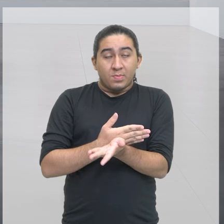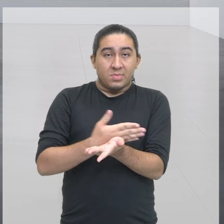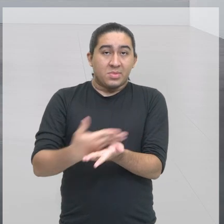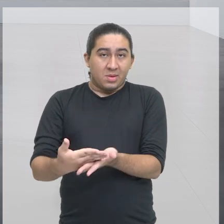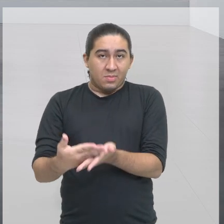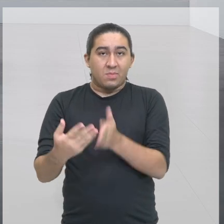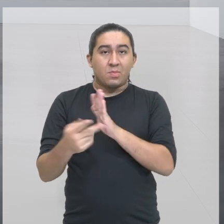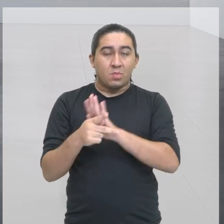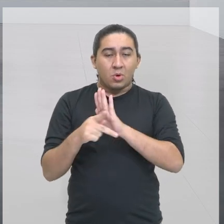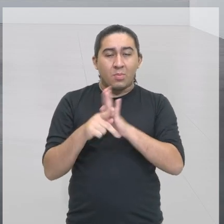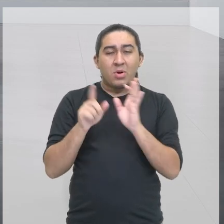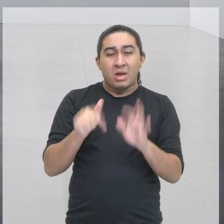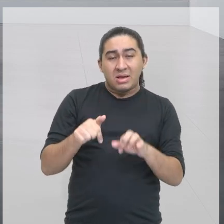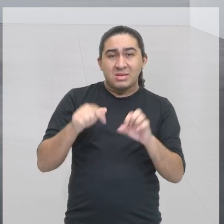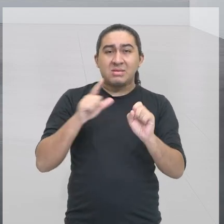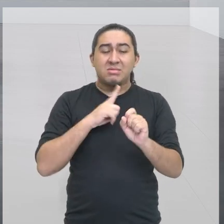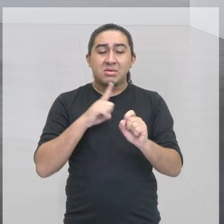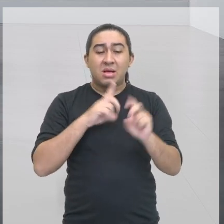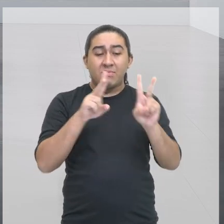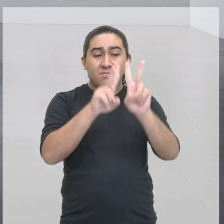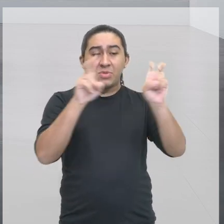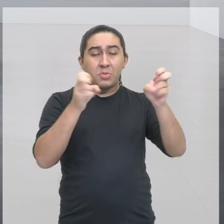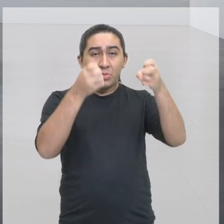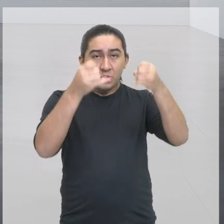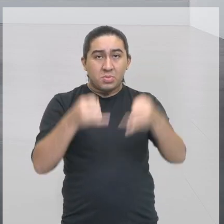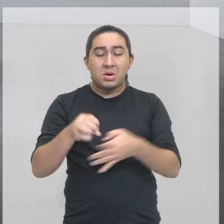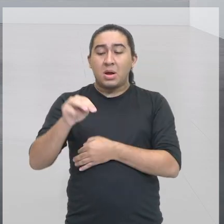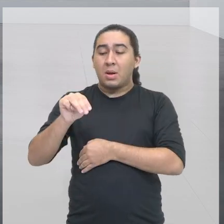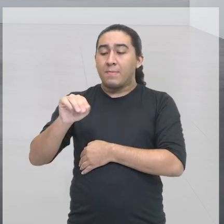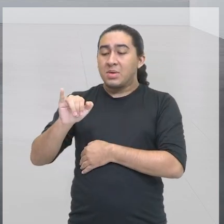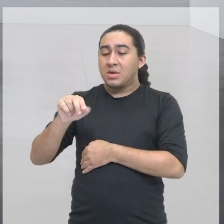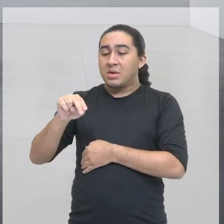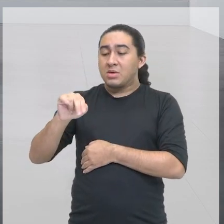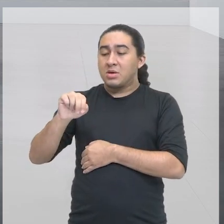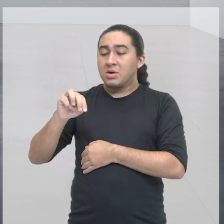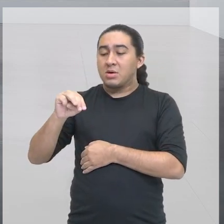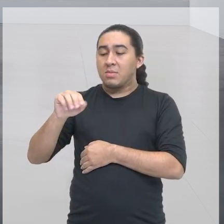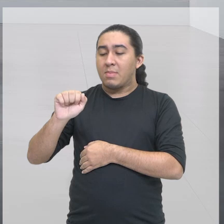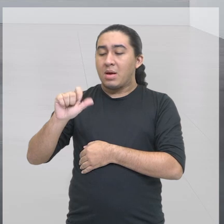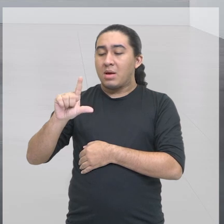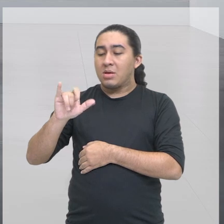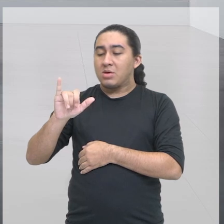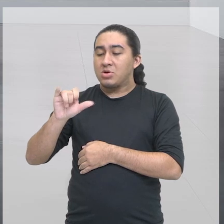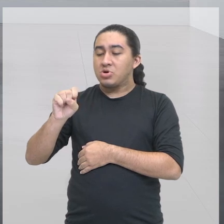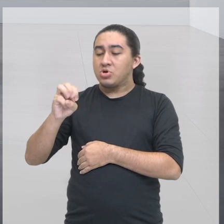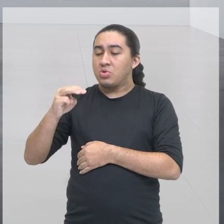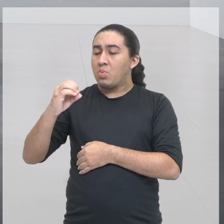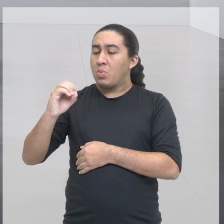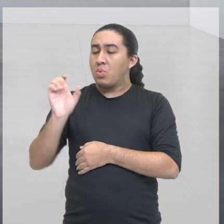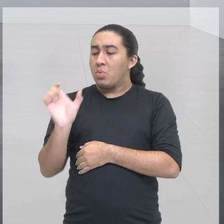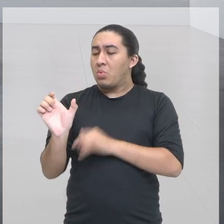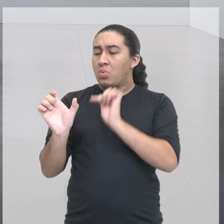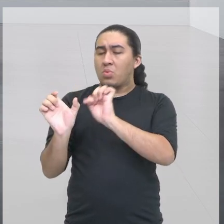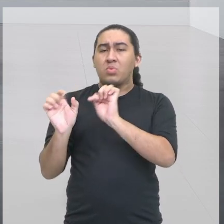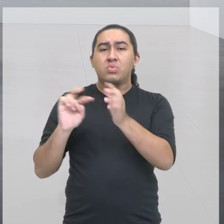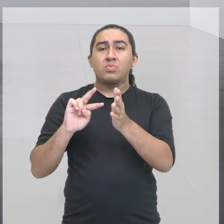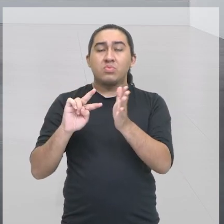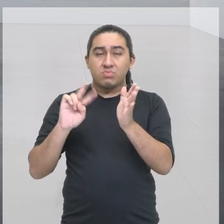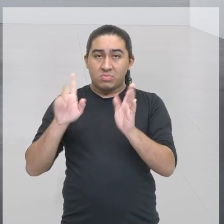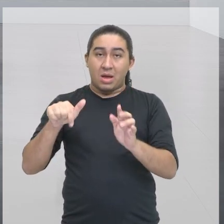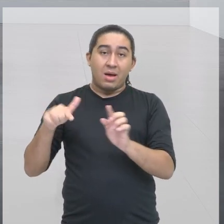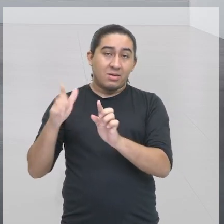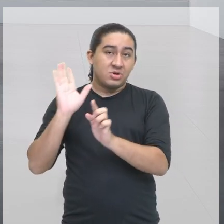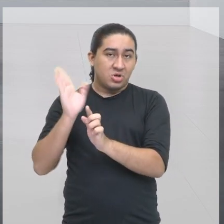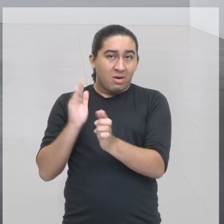movimentos minimalismo, vamos conceituar um pouco para vocês o que é arte contemporânea.